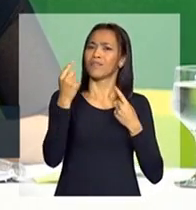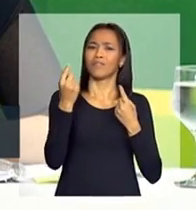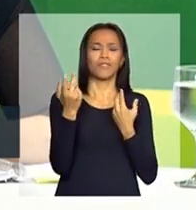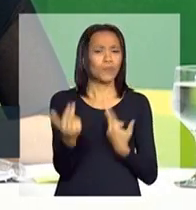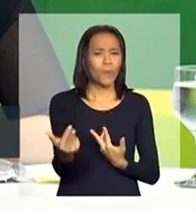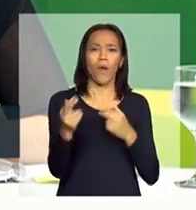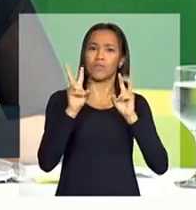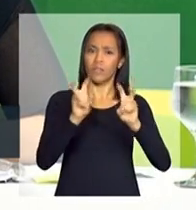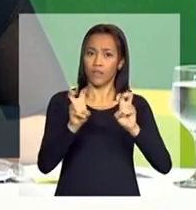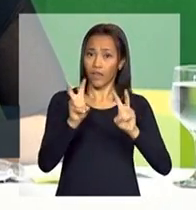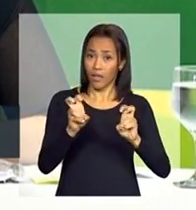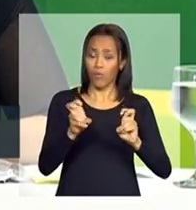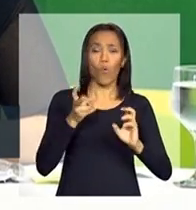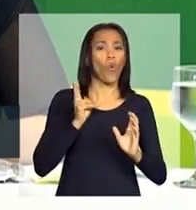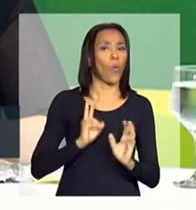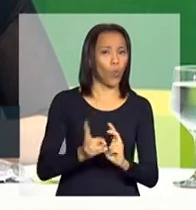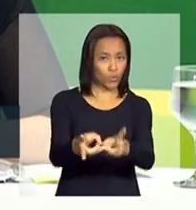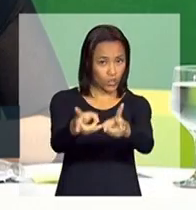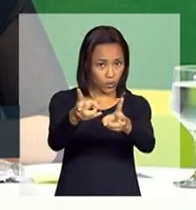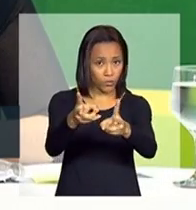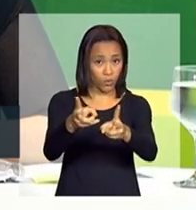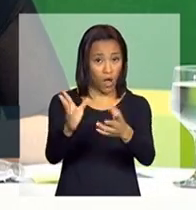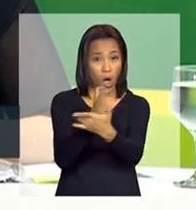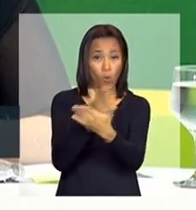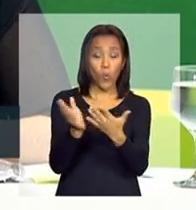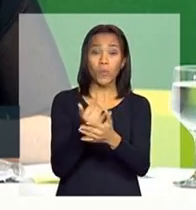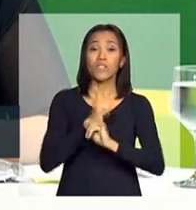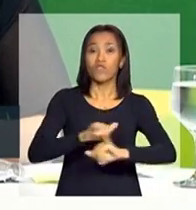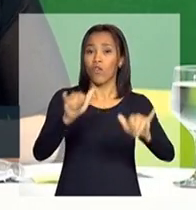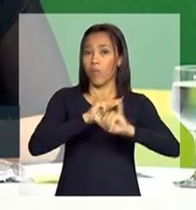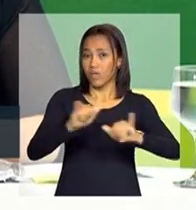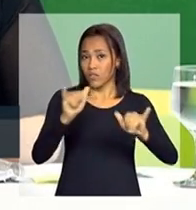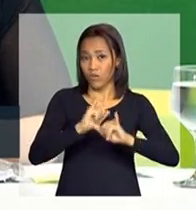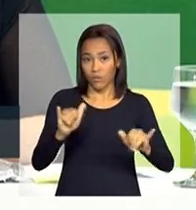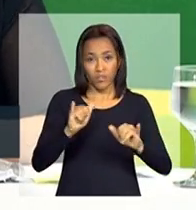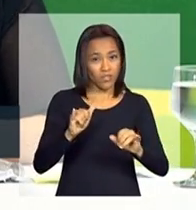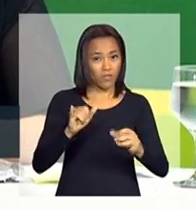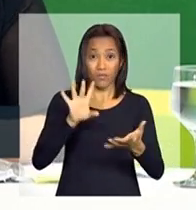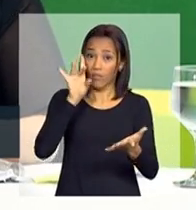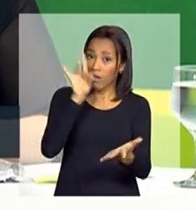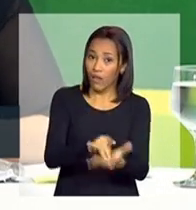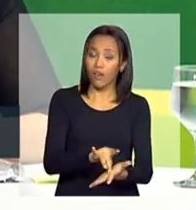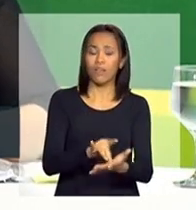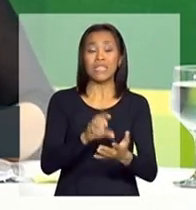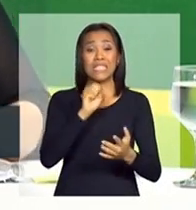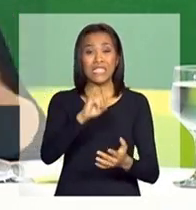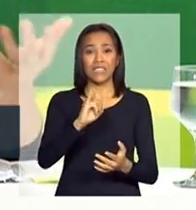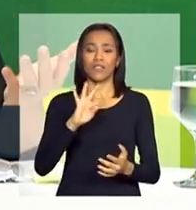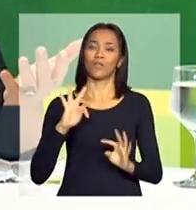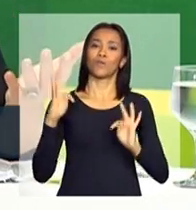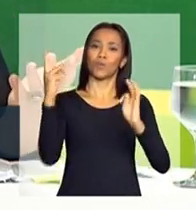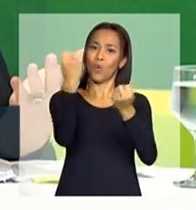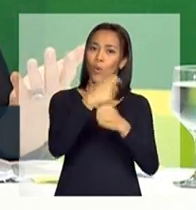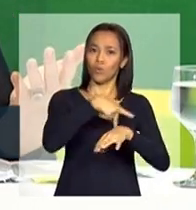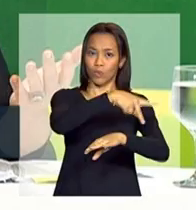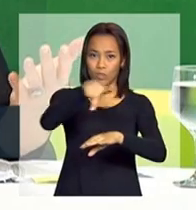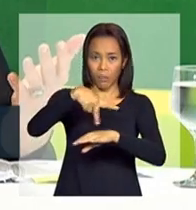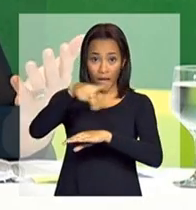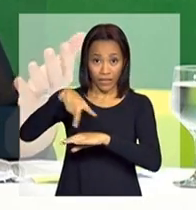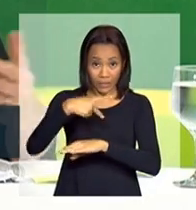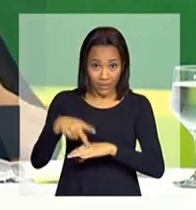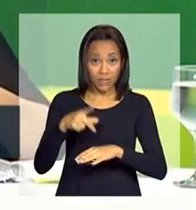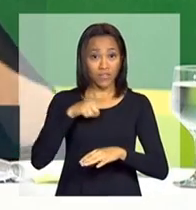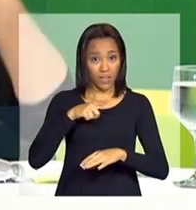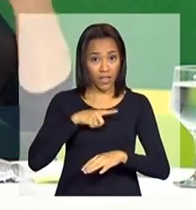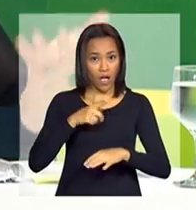seja os dados continuam desatualizados a comparação com os país se todos os países tivessem dados desatualizados